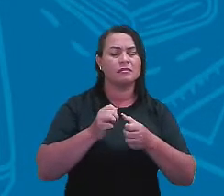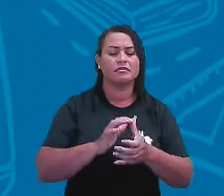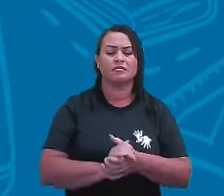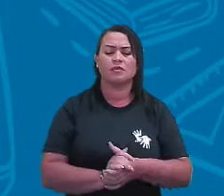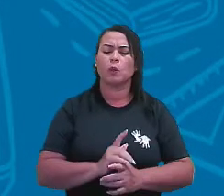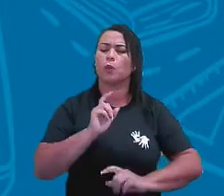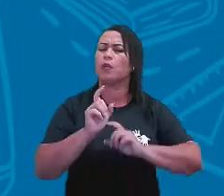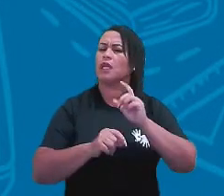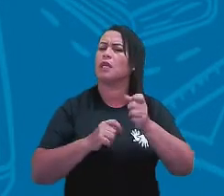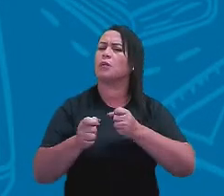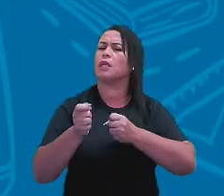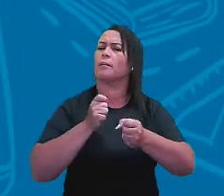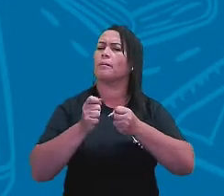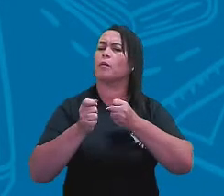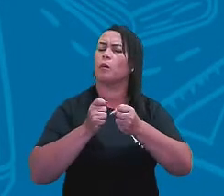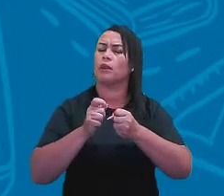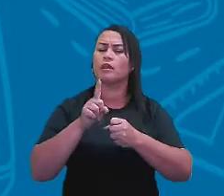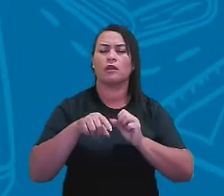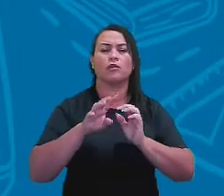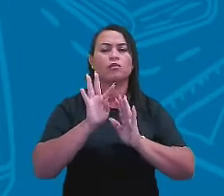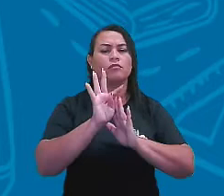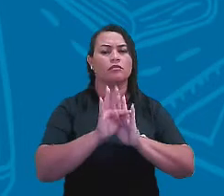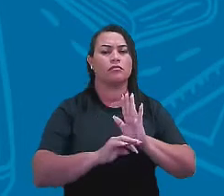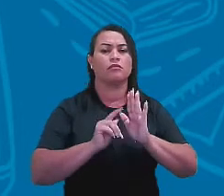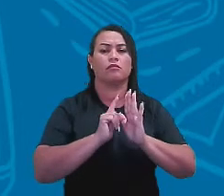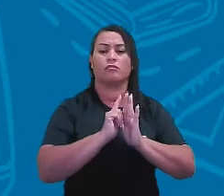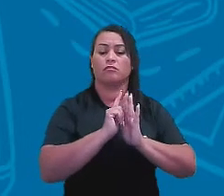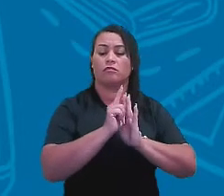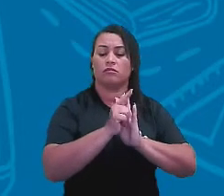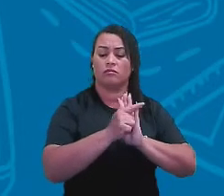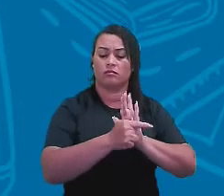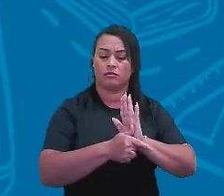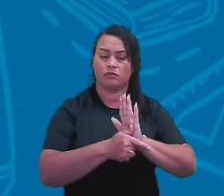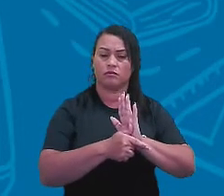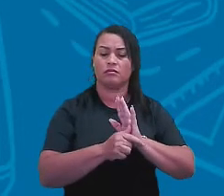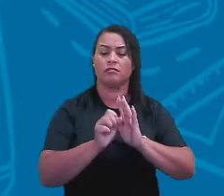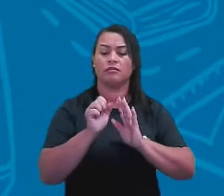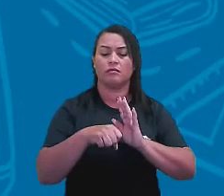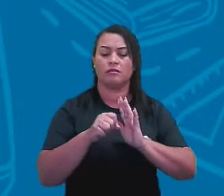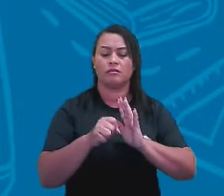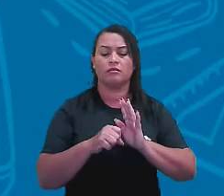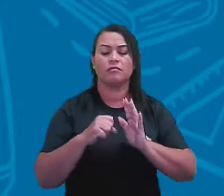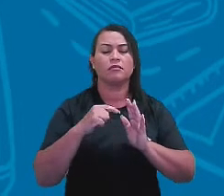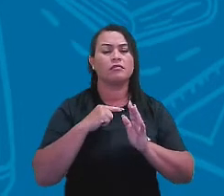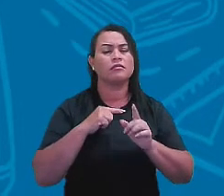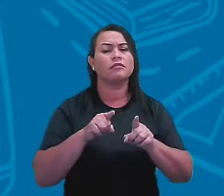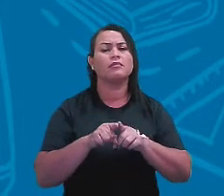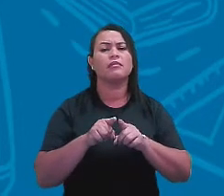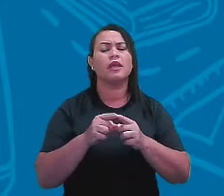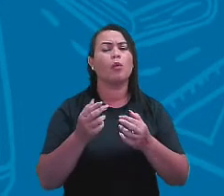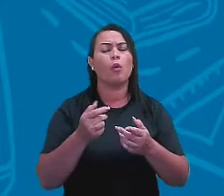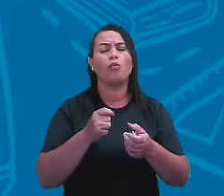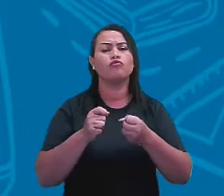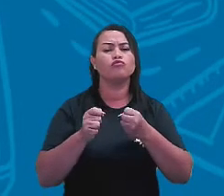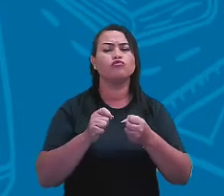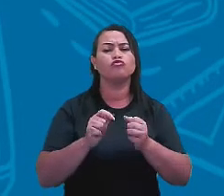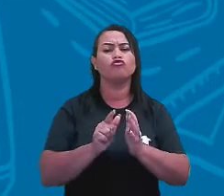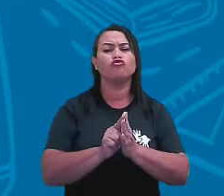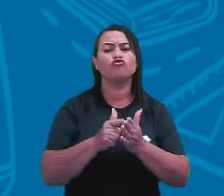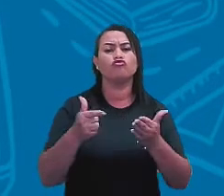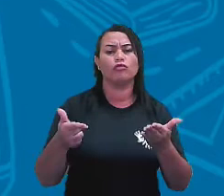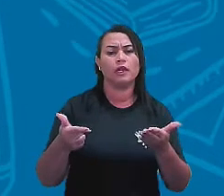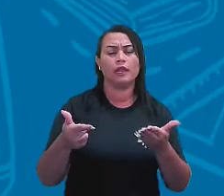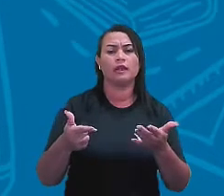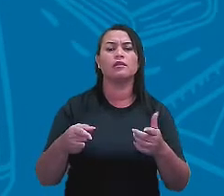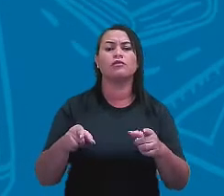reportagem? É um gênero textual ligado ao texto jornalístico,